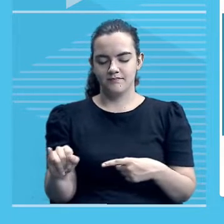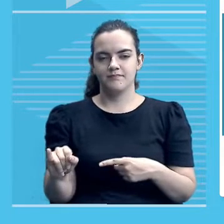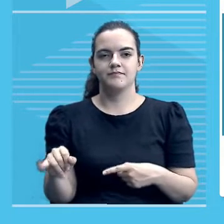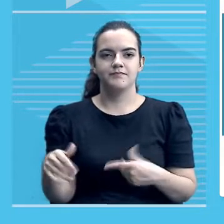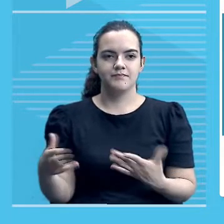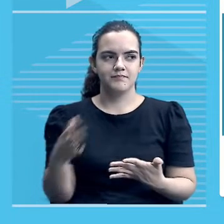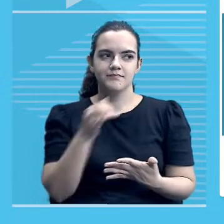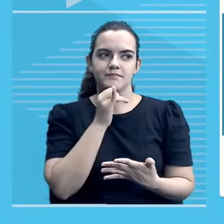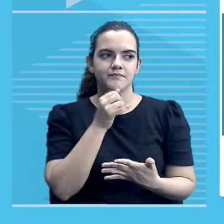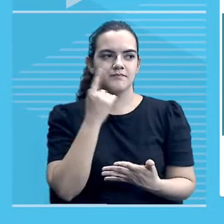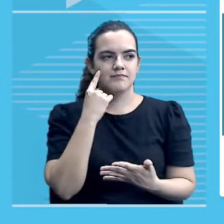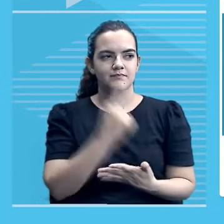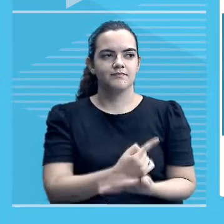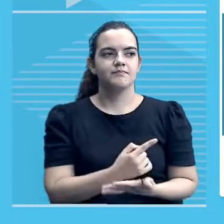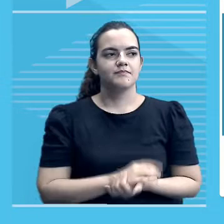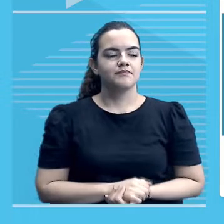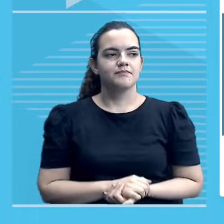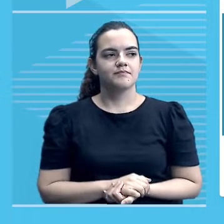hoje, né? 24